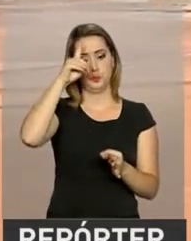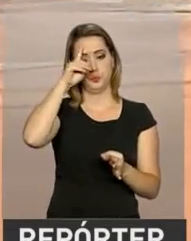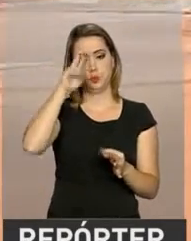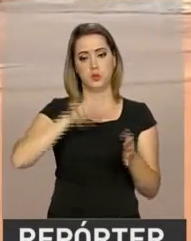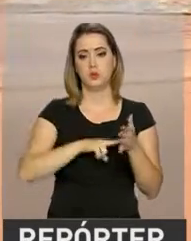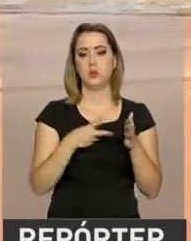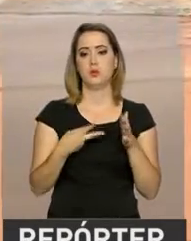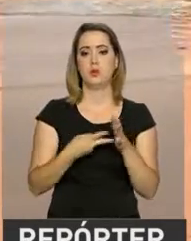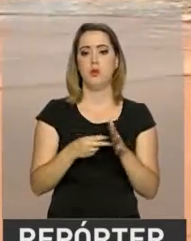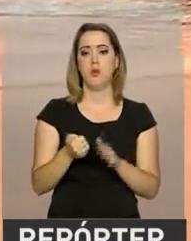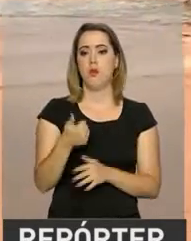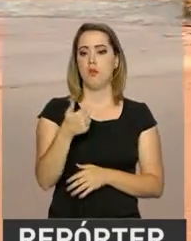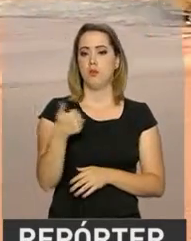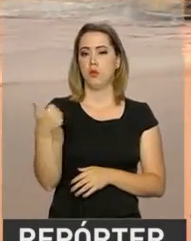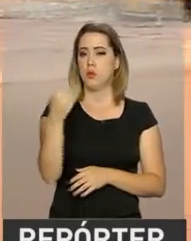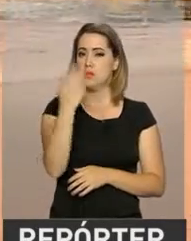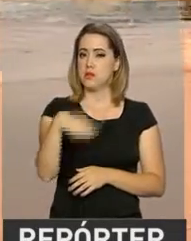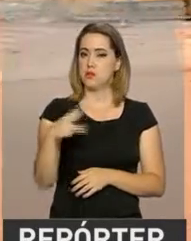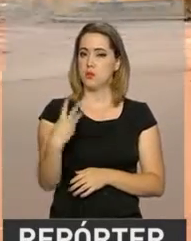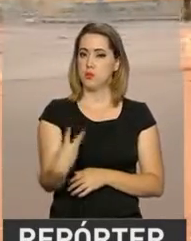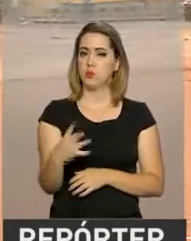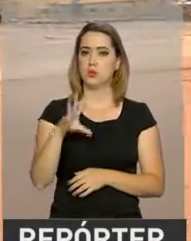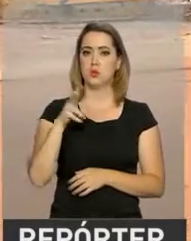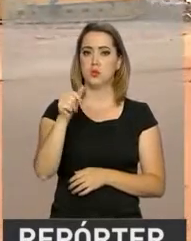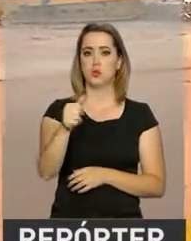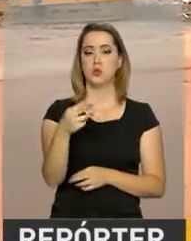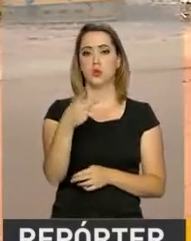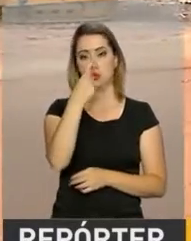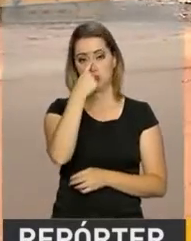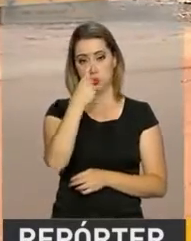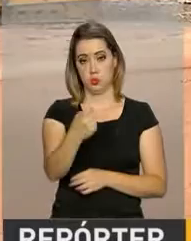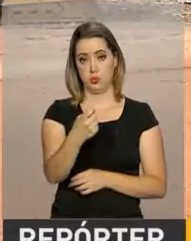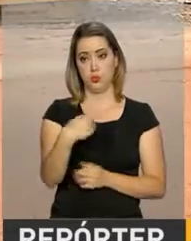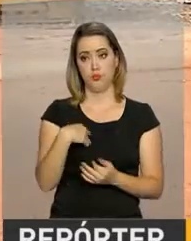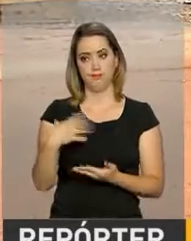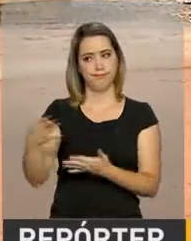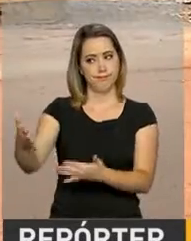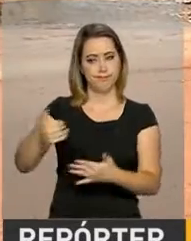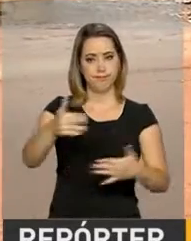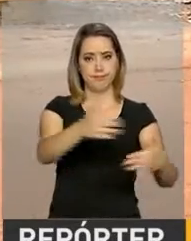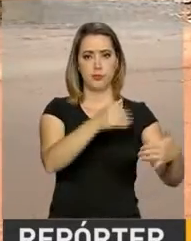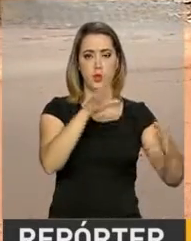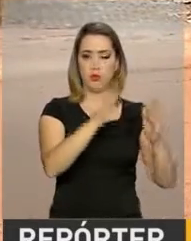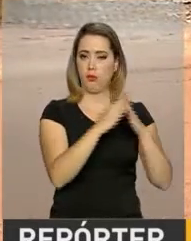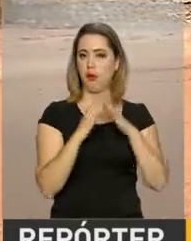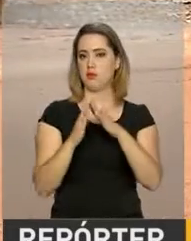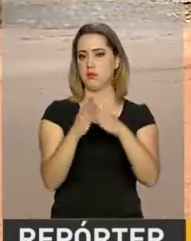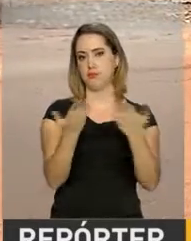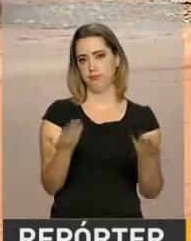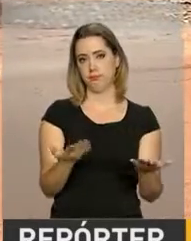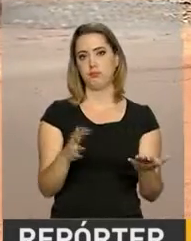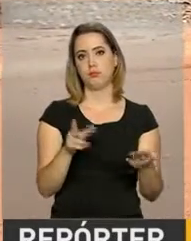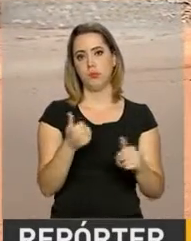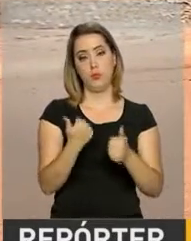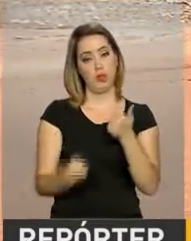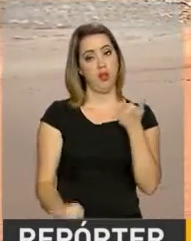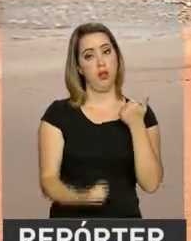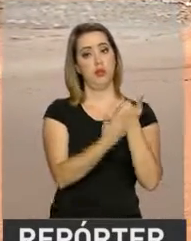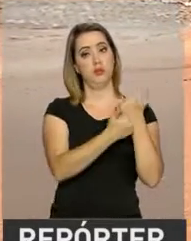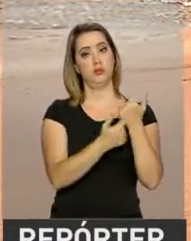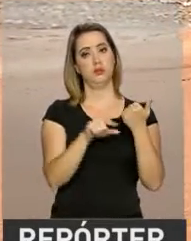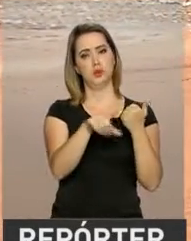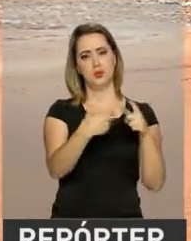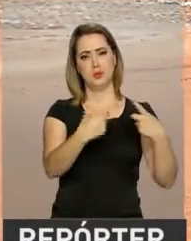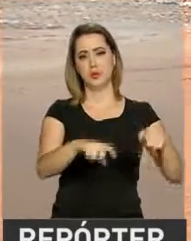representa quase um terço de todo o lixo que é coletado nas casas do distrito federal a substituição de lixões